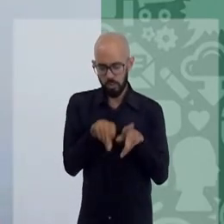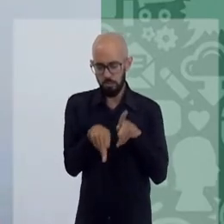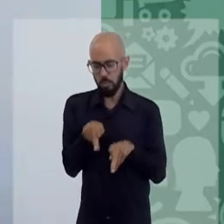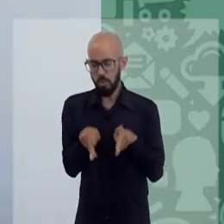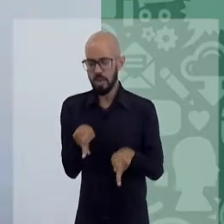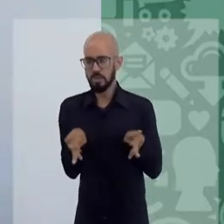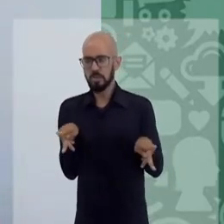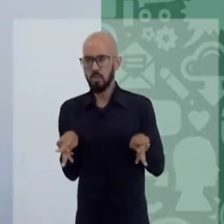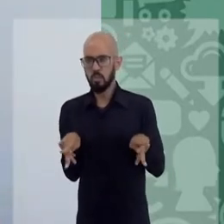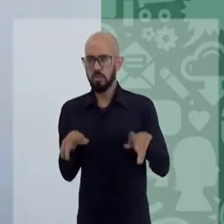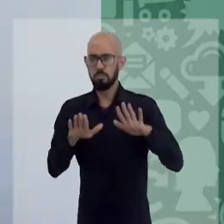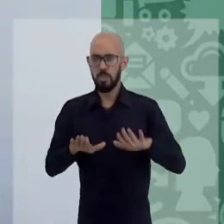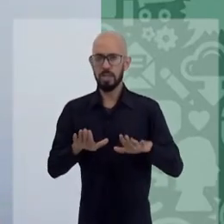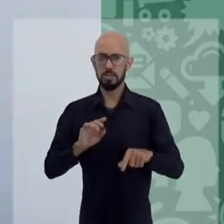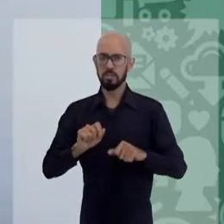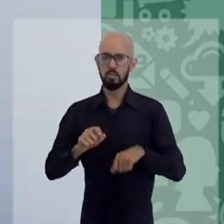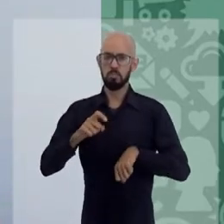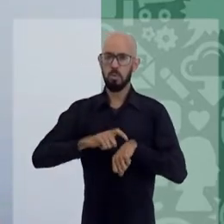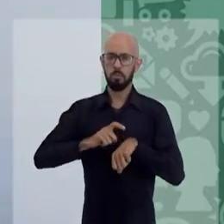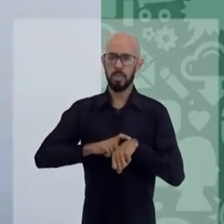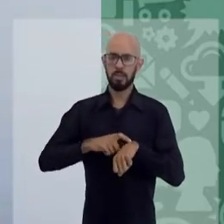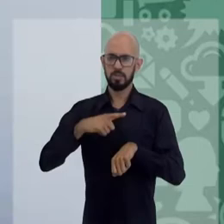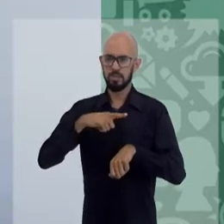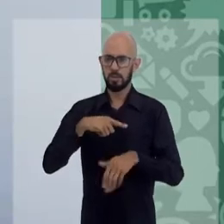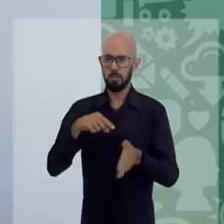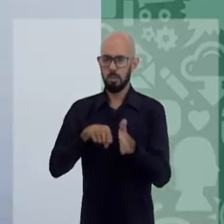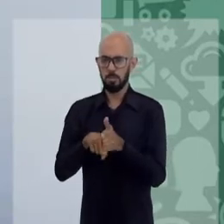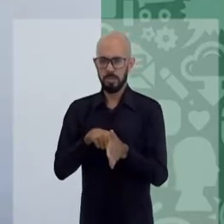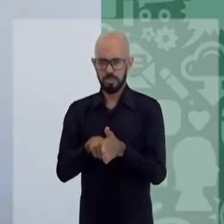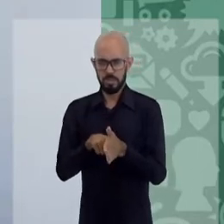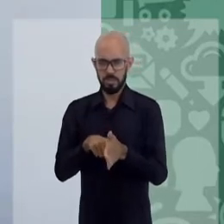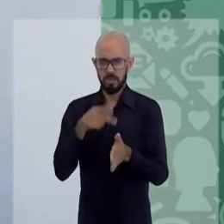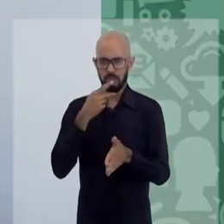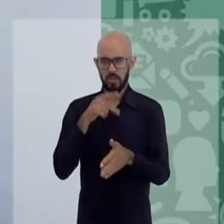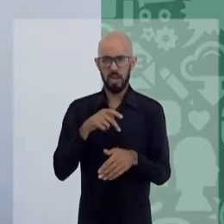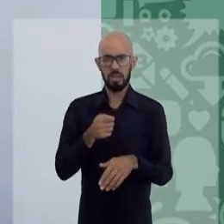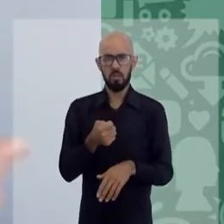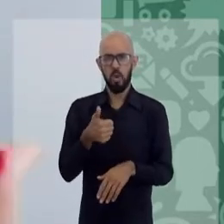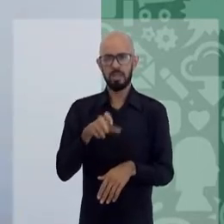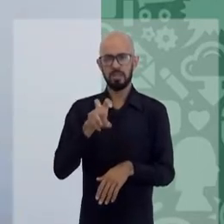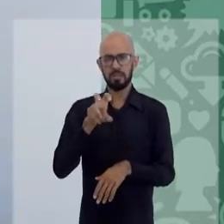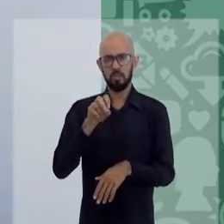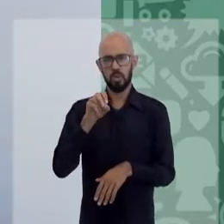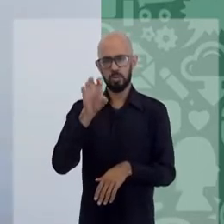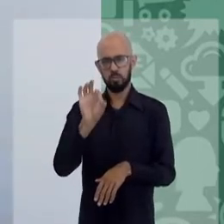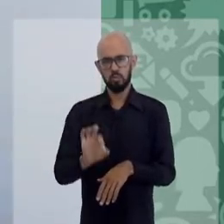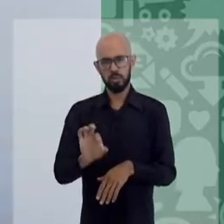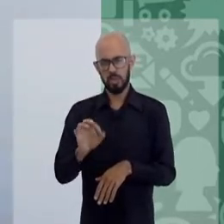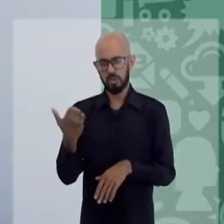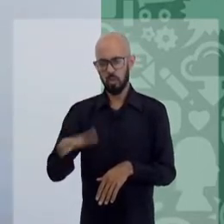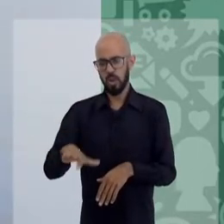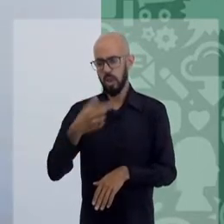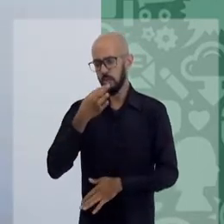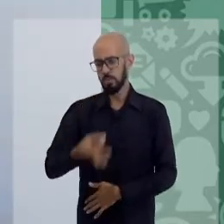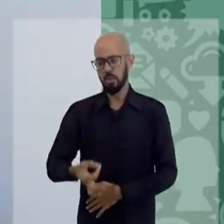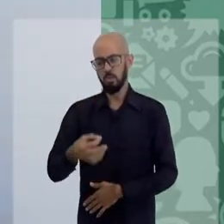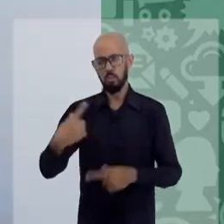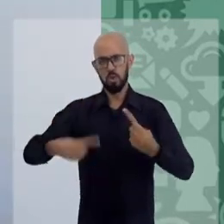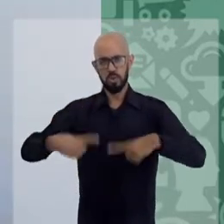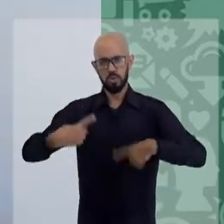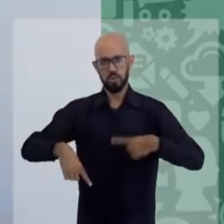população. E a partir do momento que a gente tem uma pesquisa dizendo que praticamente metade, vamos dizer assim, né, não quer se